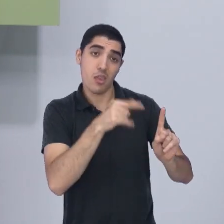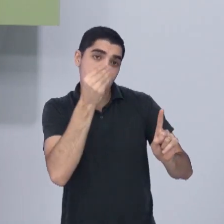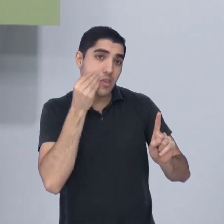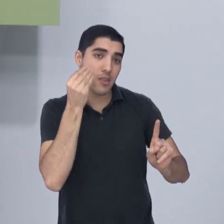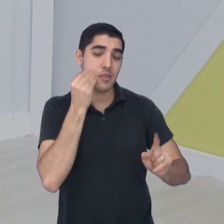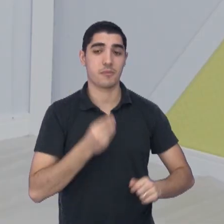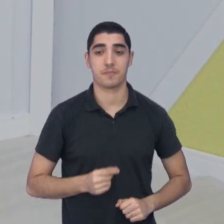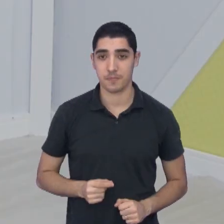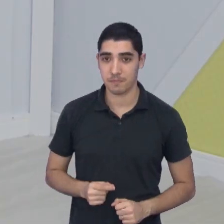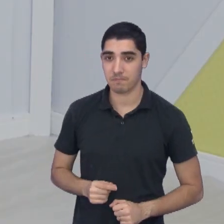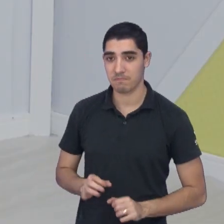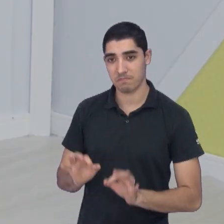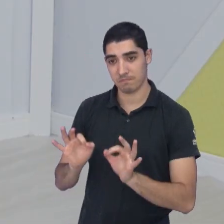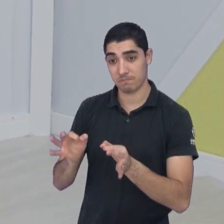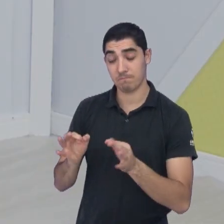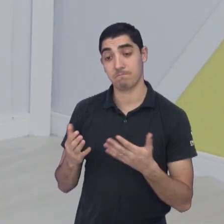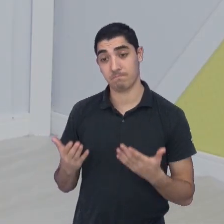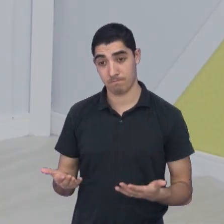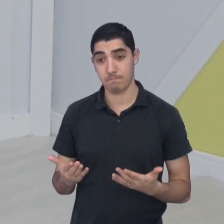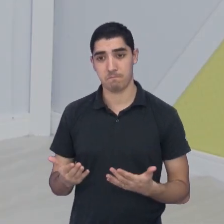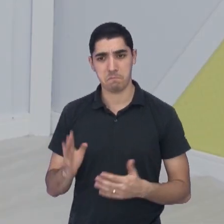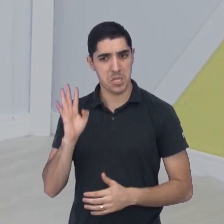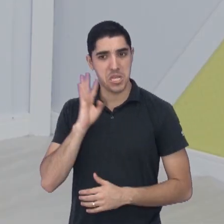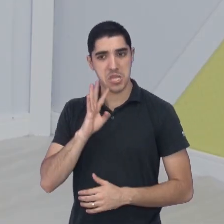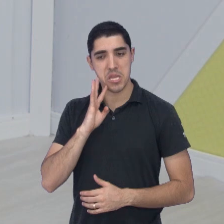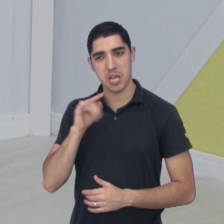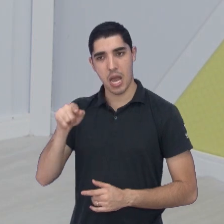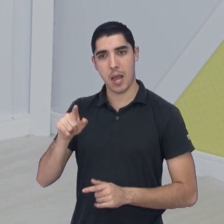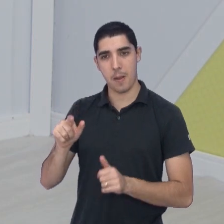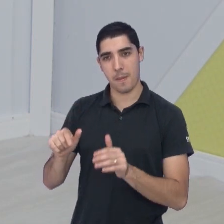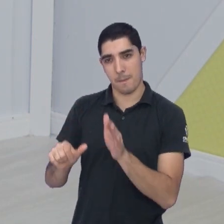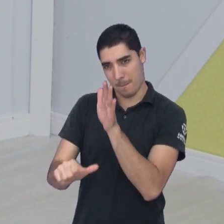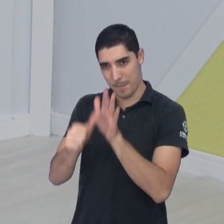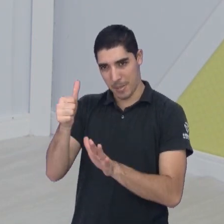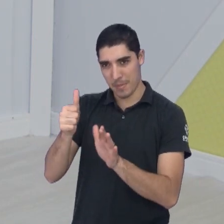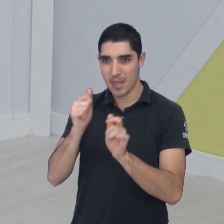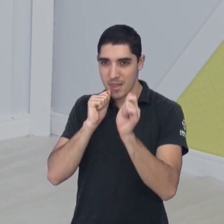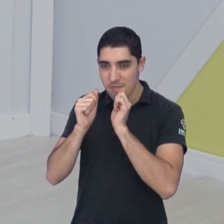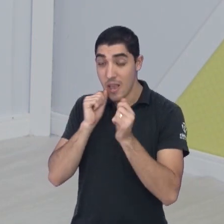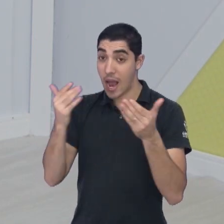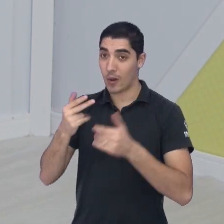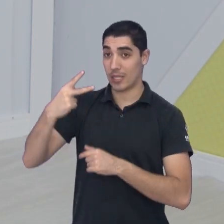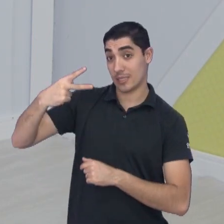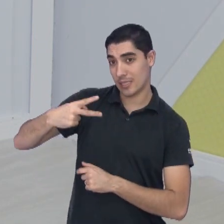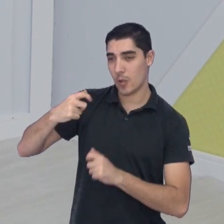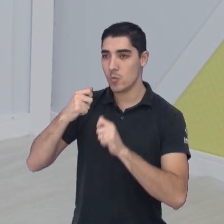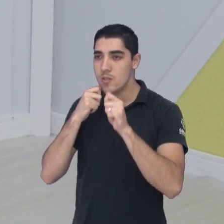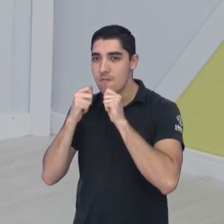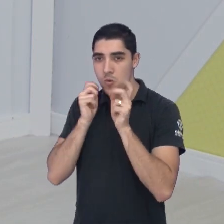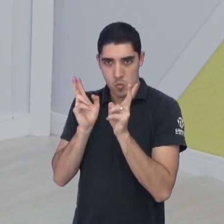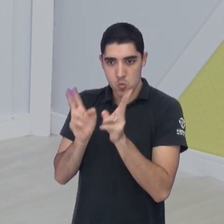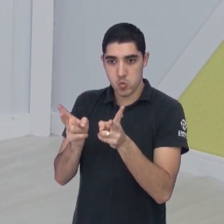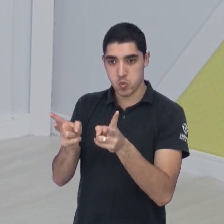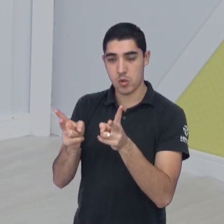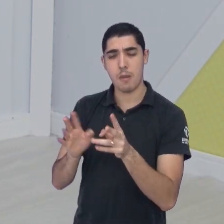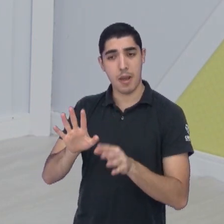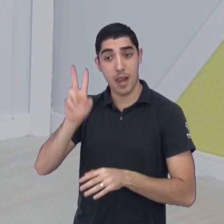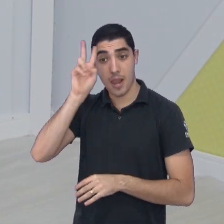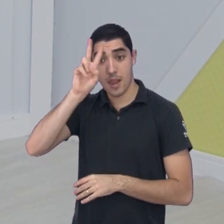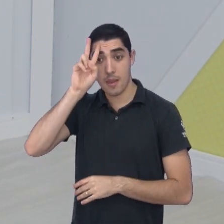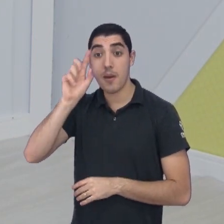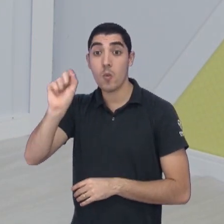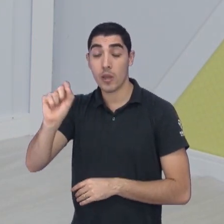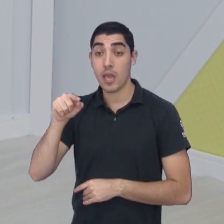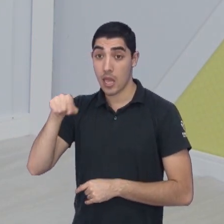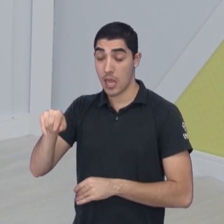agora. Pois é, foi bacana essa primeira parte. Então vamos acompanhar a segunda parte com a entrevista do Sérgio Guedes. Só ressaltando para você, essa